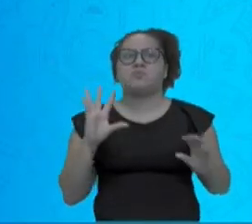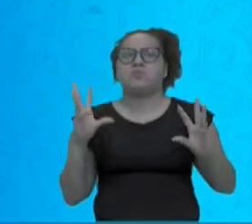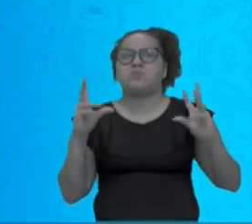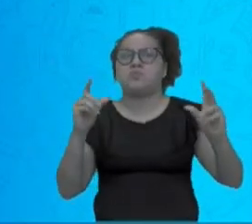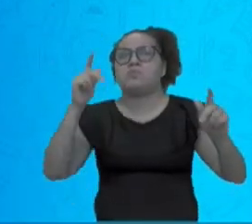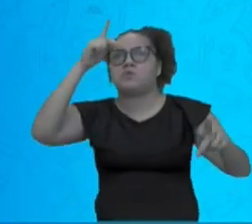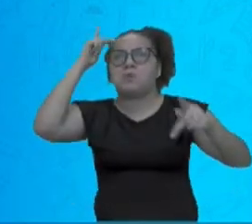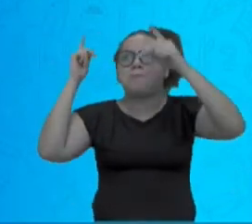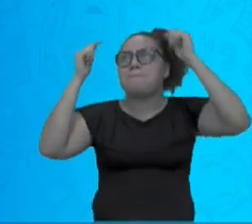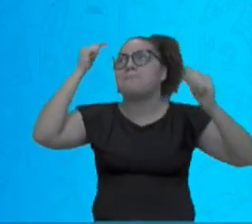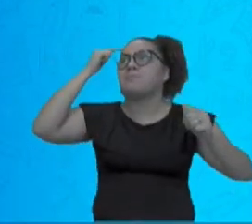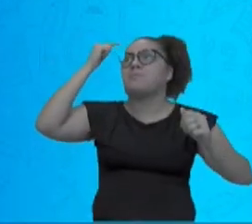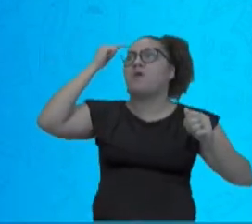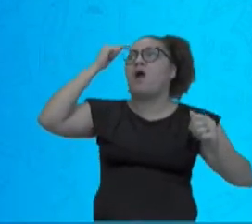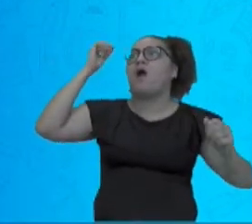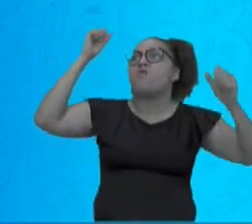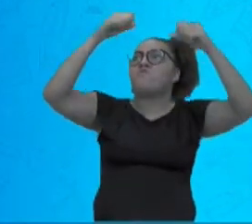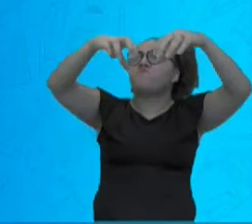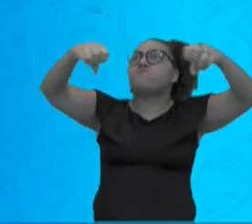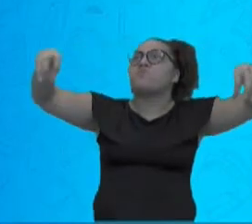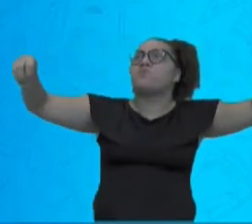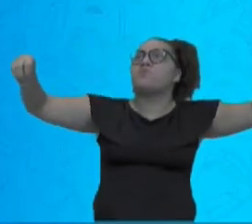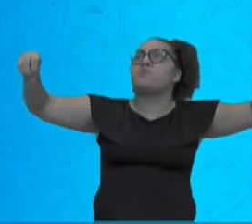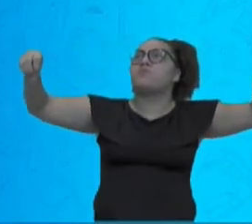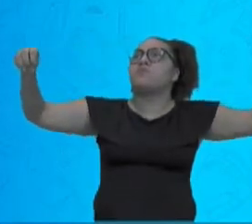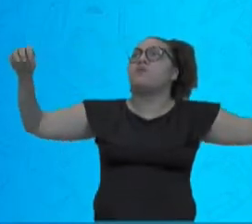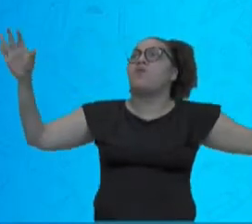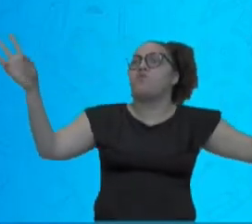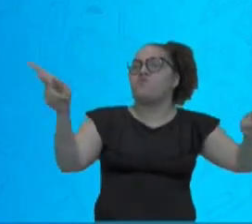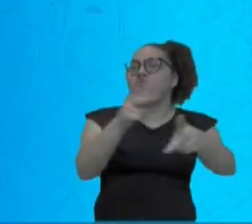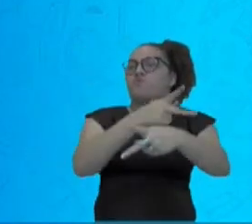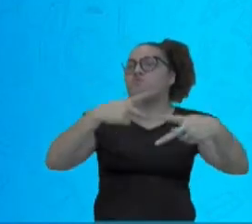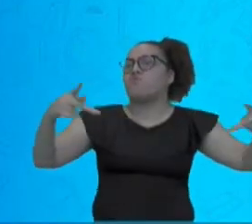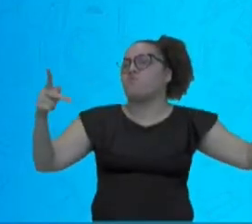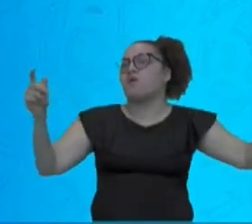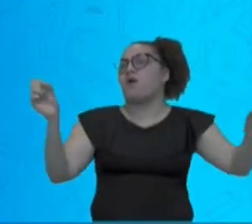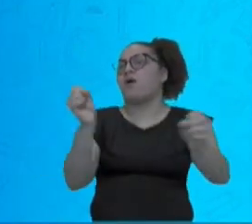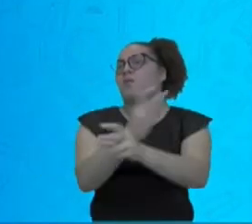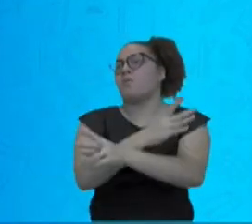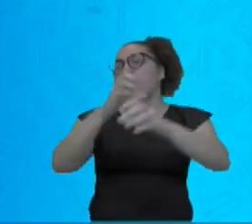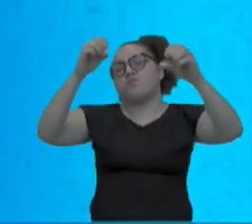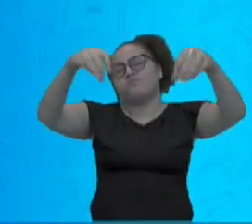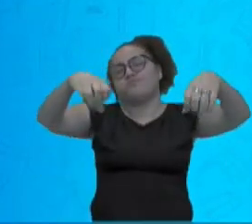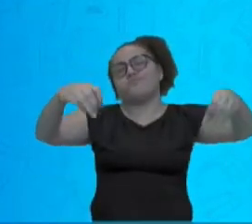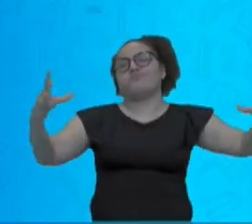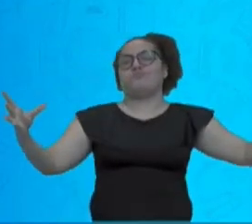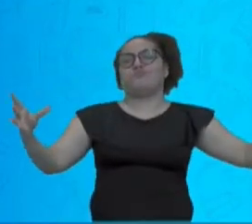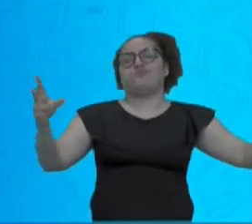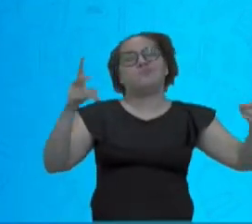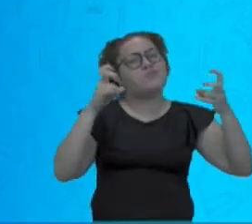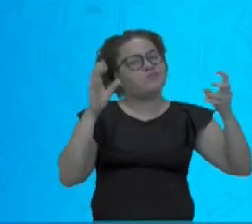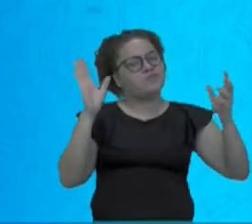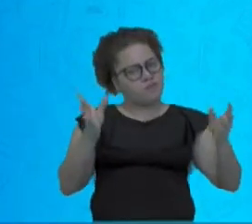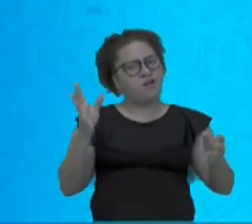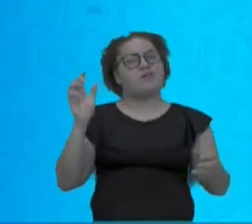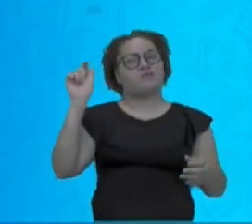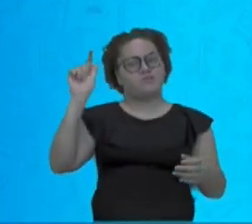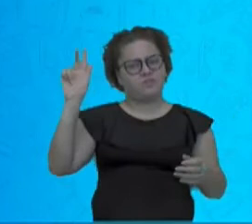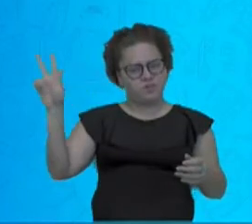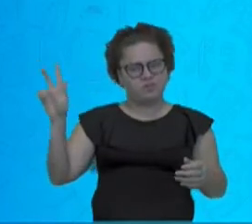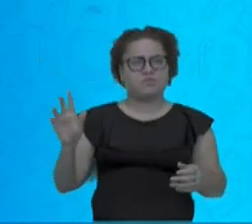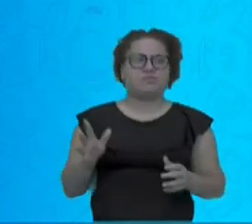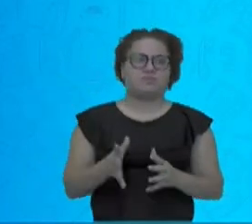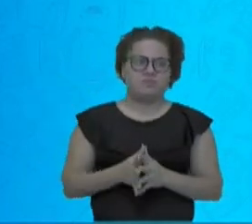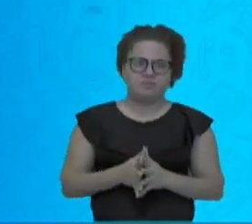apavora, vai chover, passa um vento, acabou a chuva. Eu brinco que em Valadares a